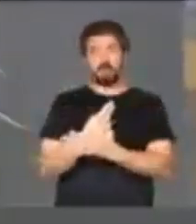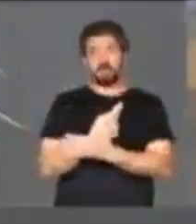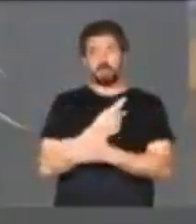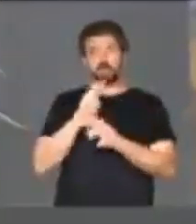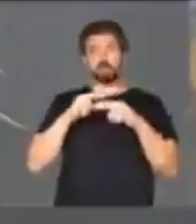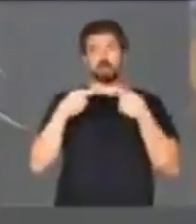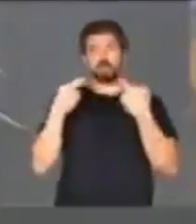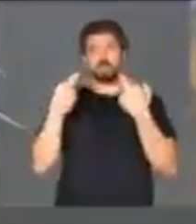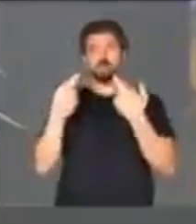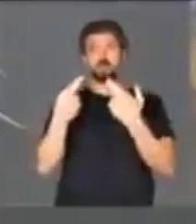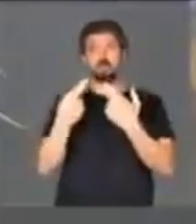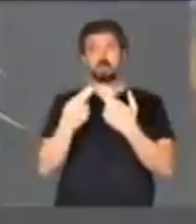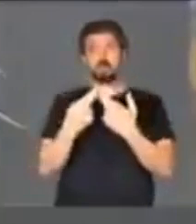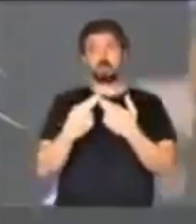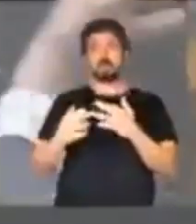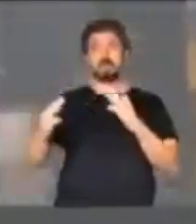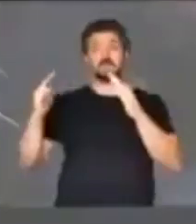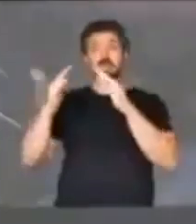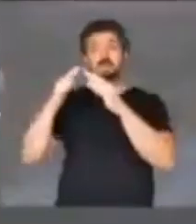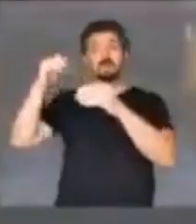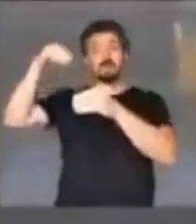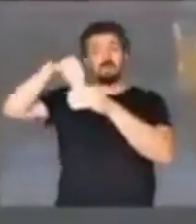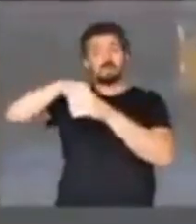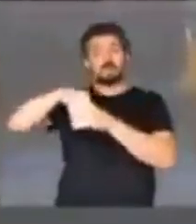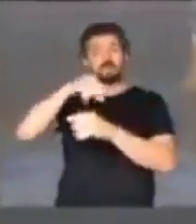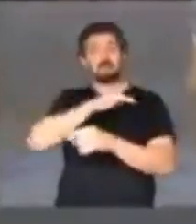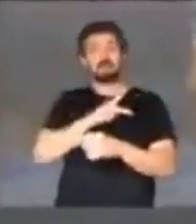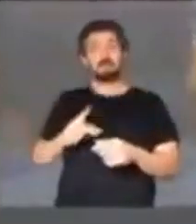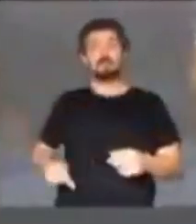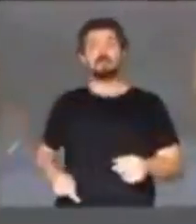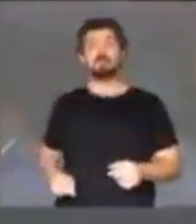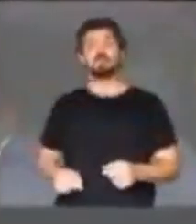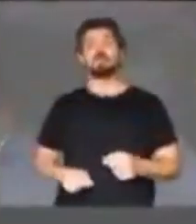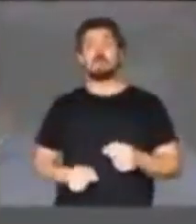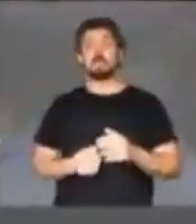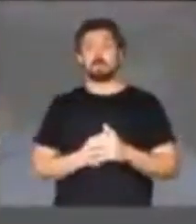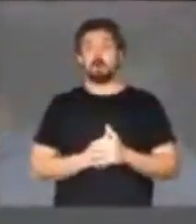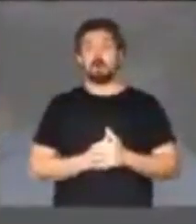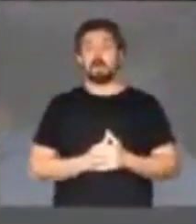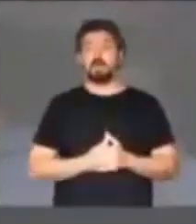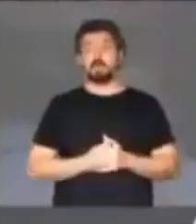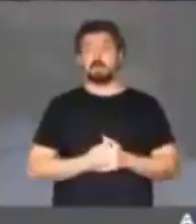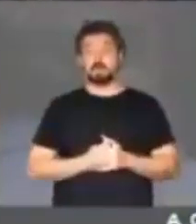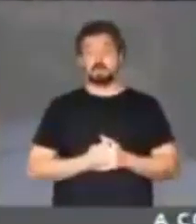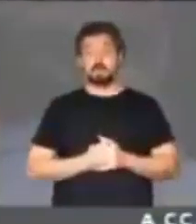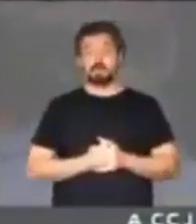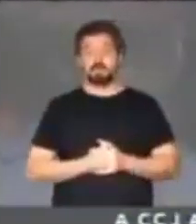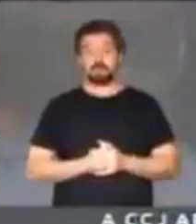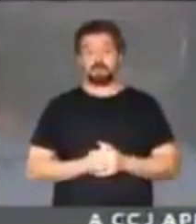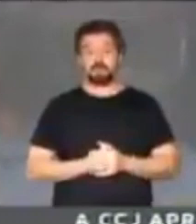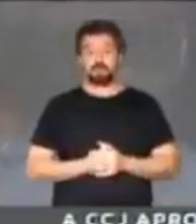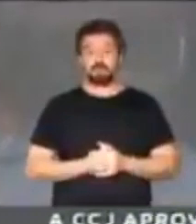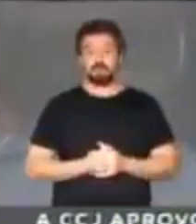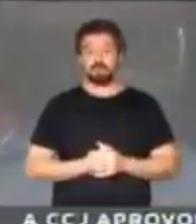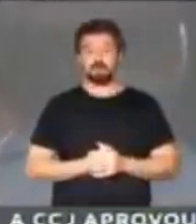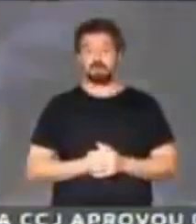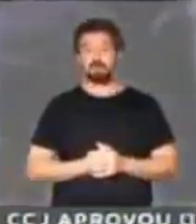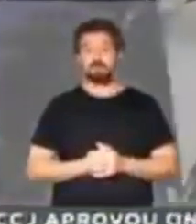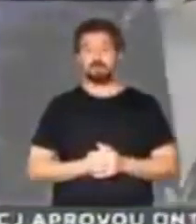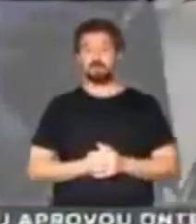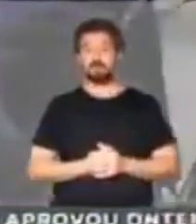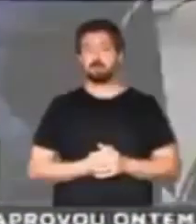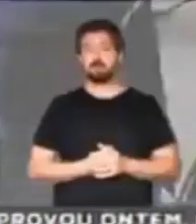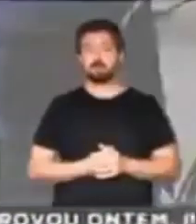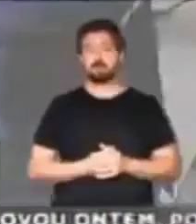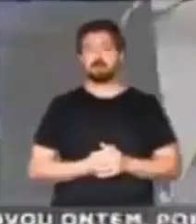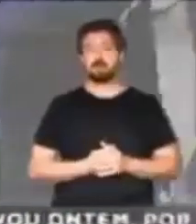na reunião na casa do deputado. Presidente. Não nos meça pela sua régua, rapaz. Não nos meça pela sua régua. Mancado porque